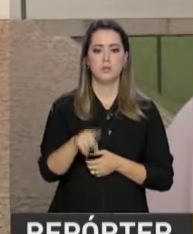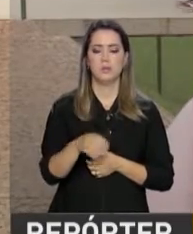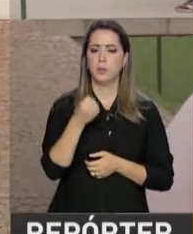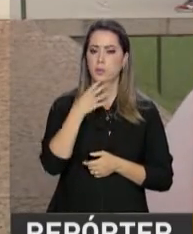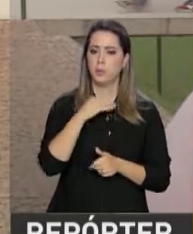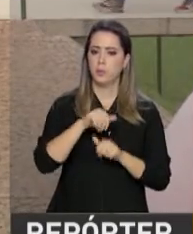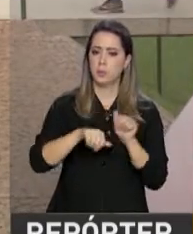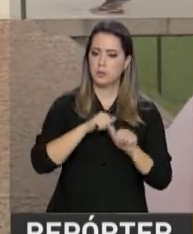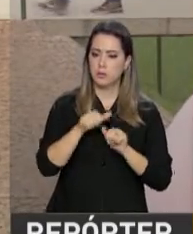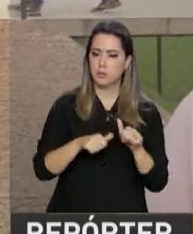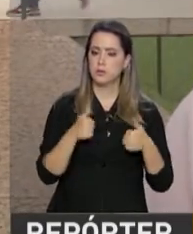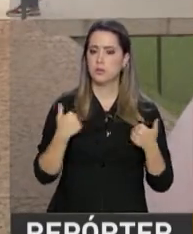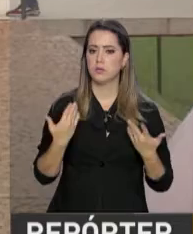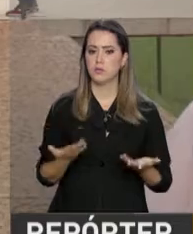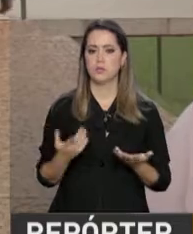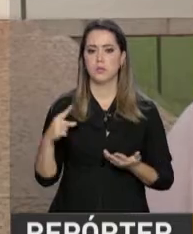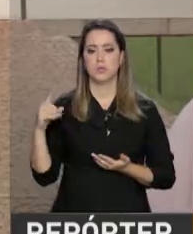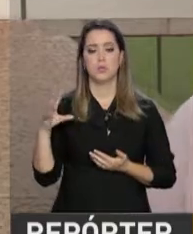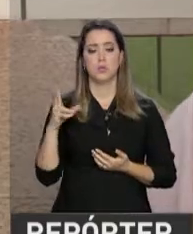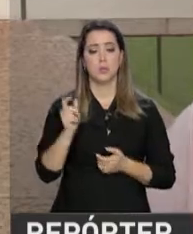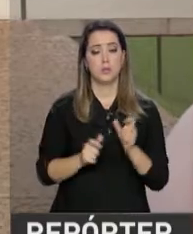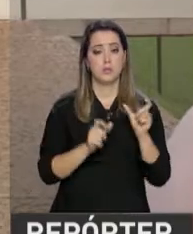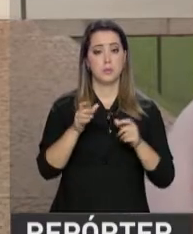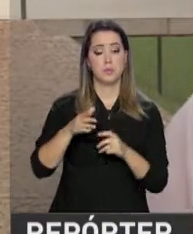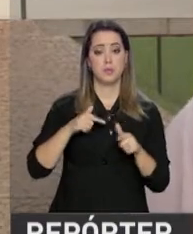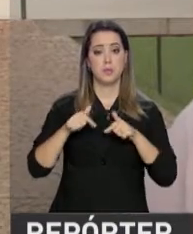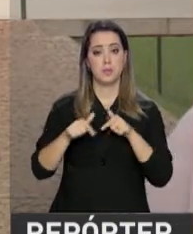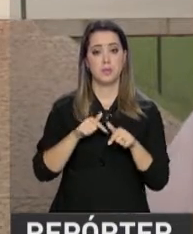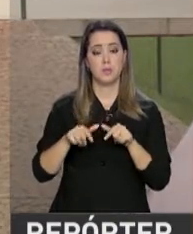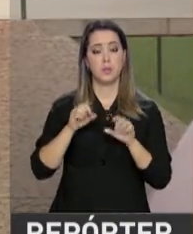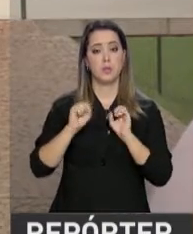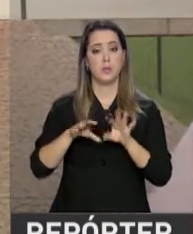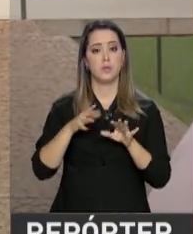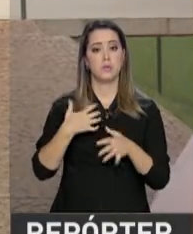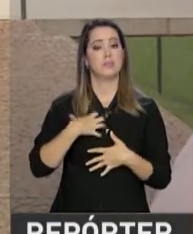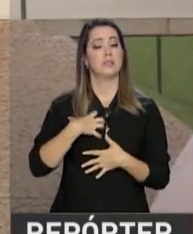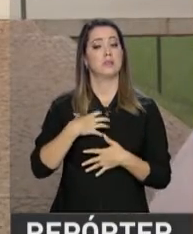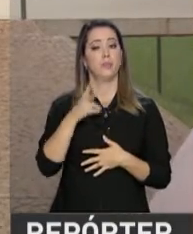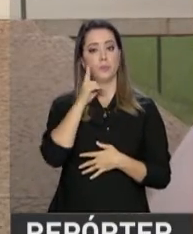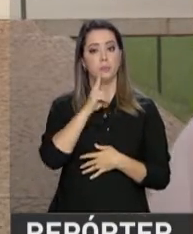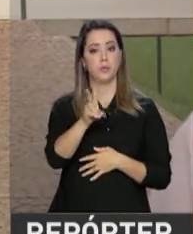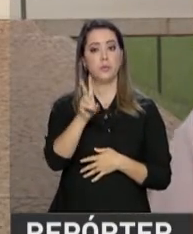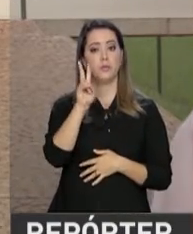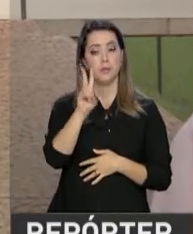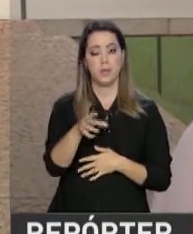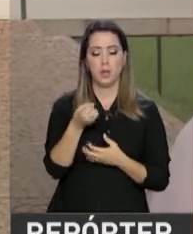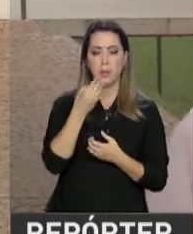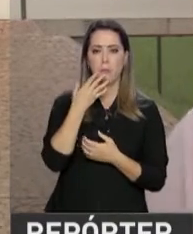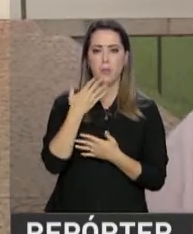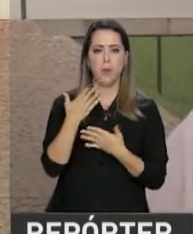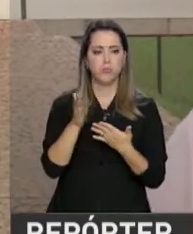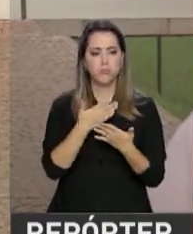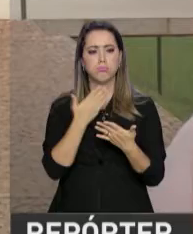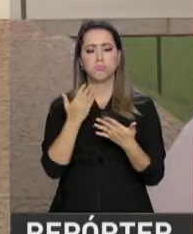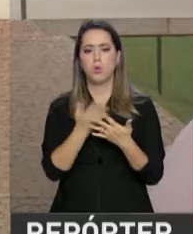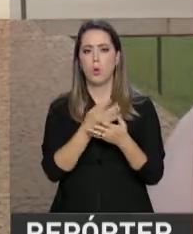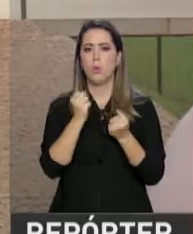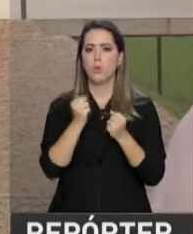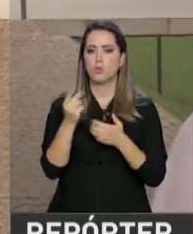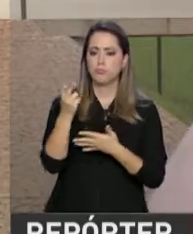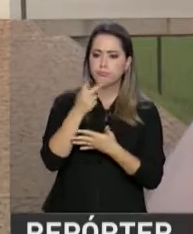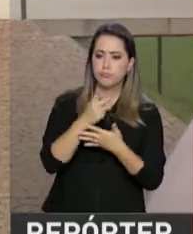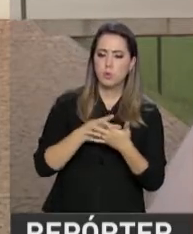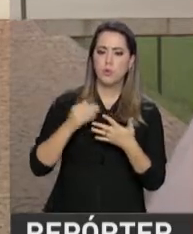mudança ea gente acha que todo mundo que trabalha com educação está super ansioso para ver o que ela traz pra ver a gente conseguir começar a desenhar e